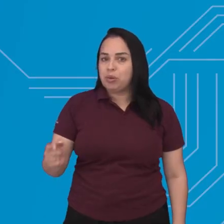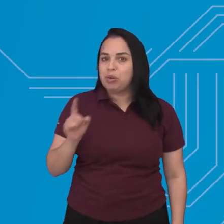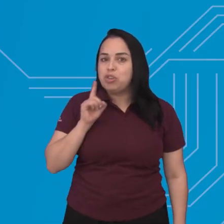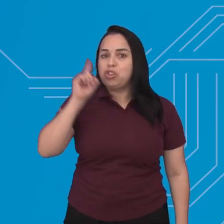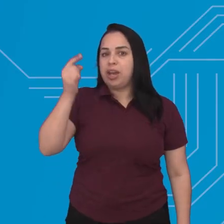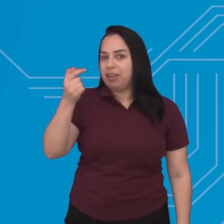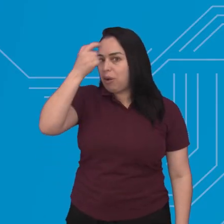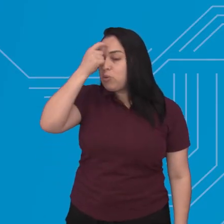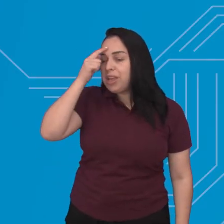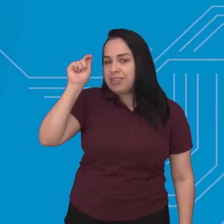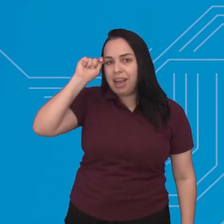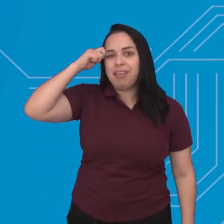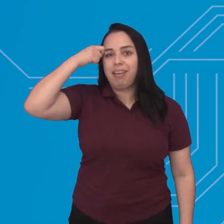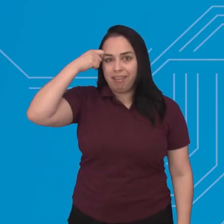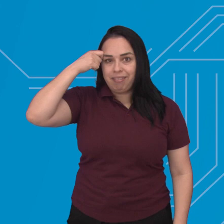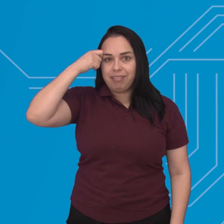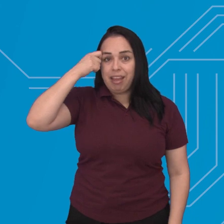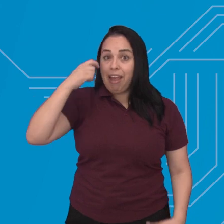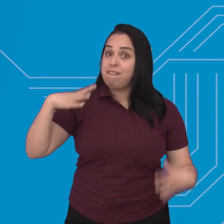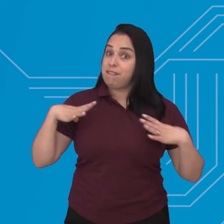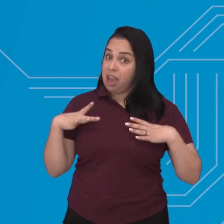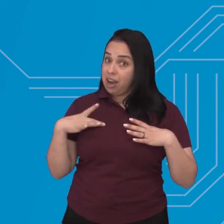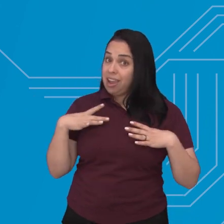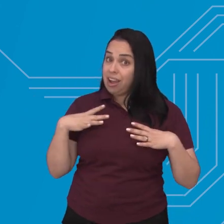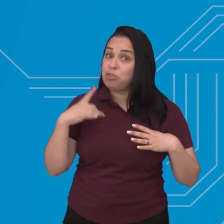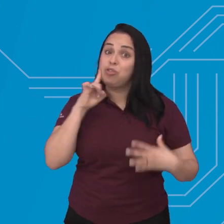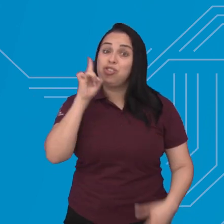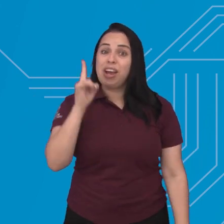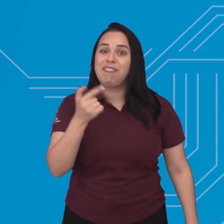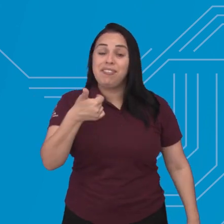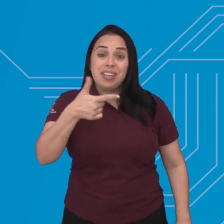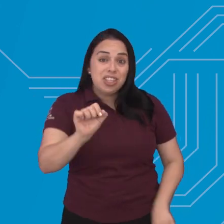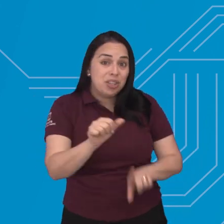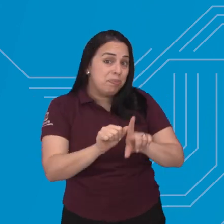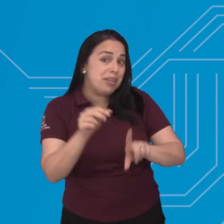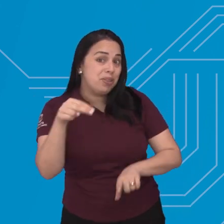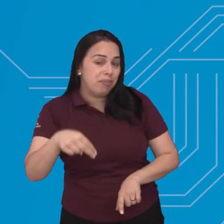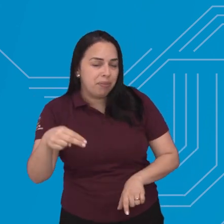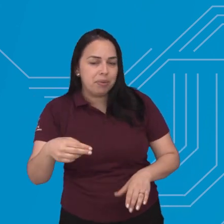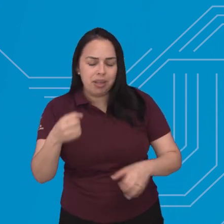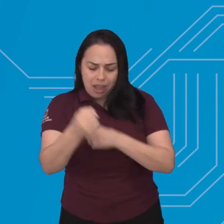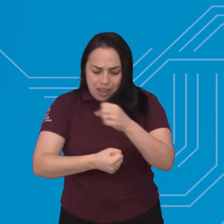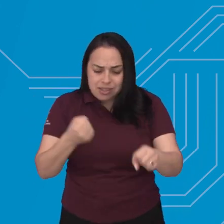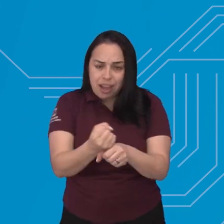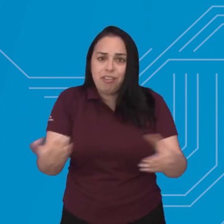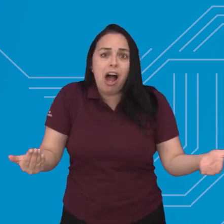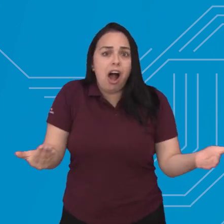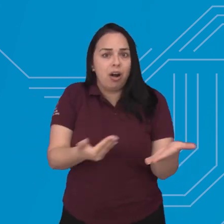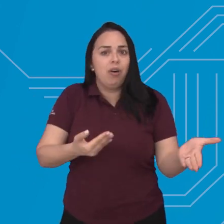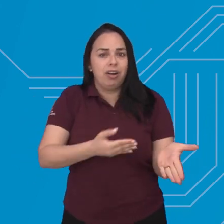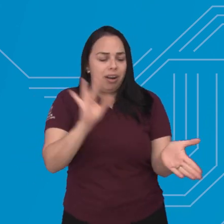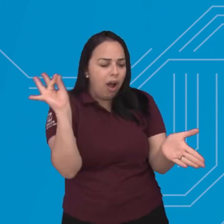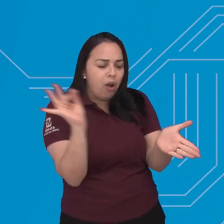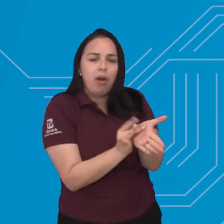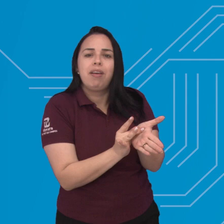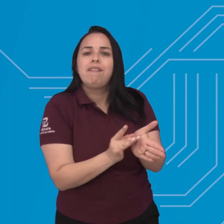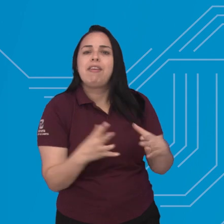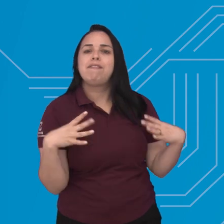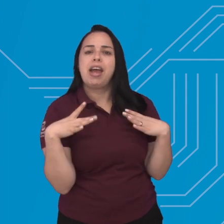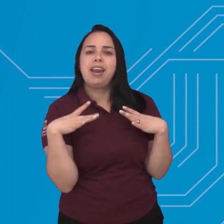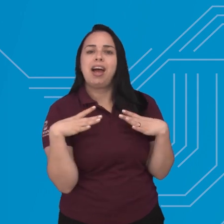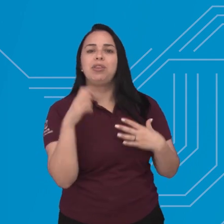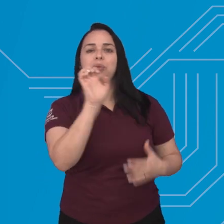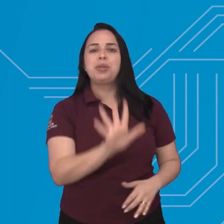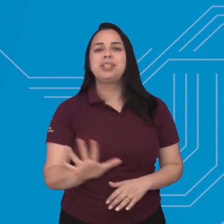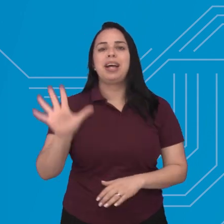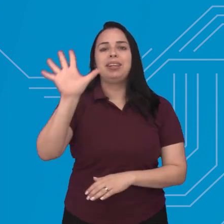feriado da Consciência Negra foi celebrado no dia 20 de novembro e a partir desse ano a data foi oficialmente um feriado